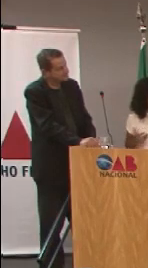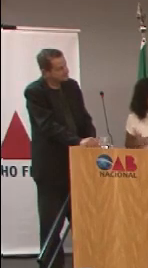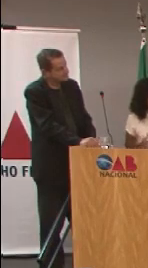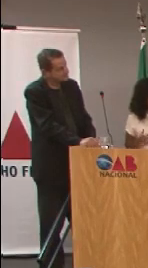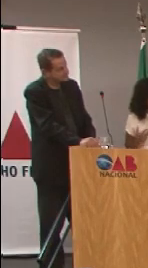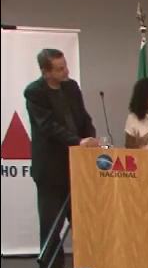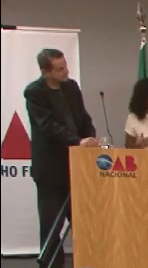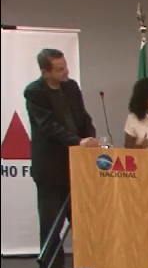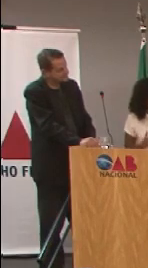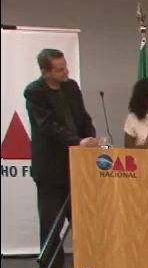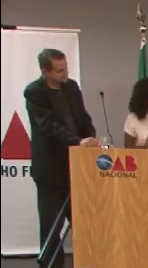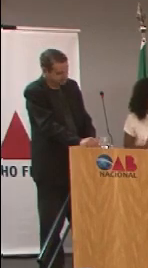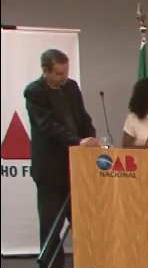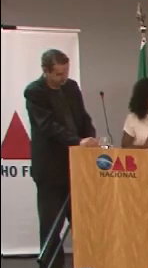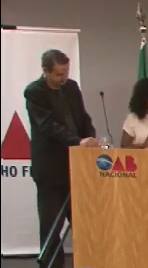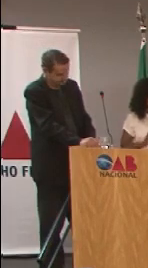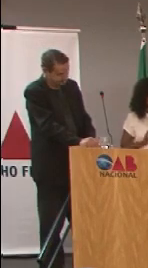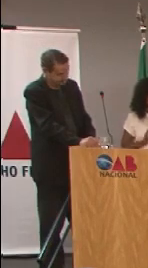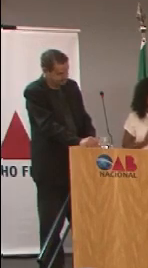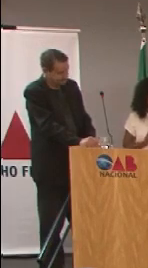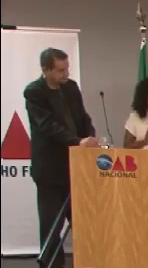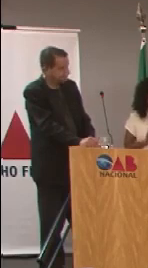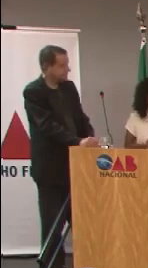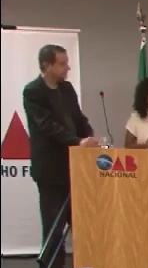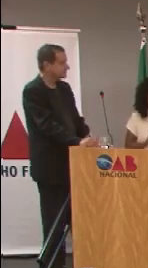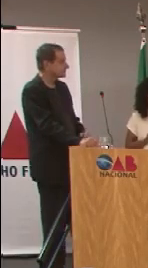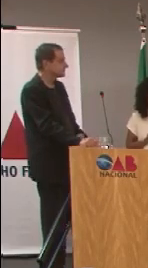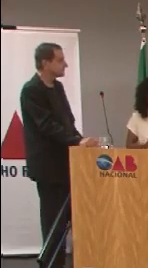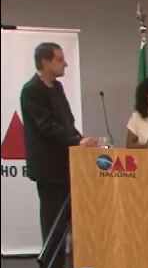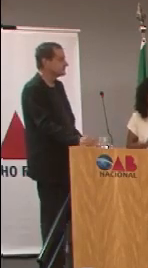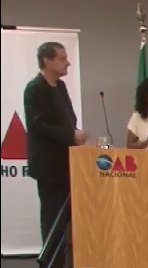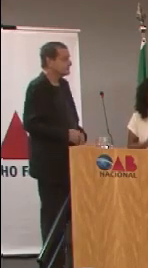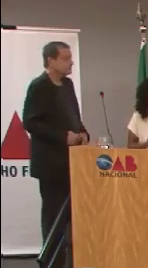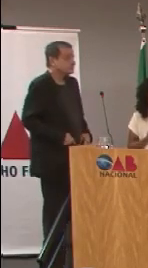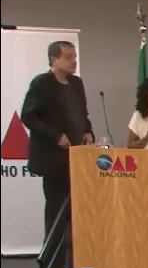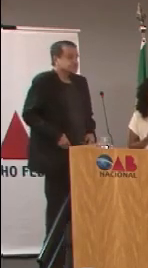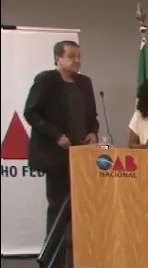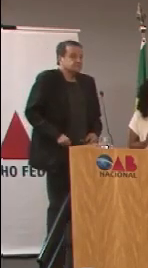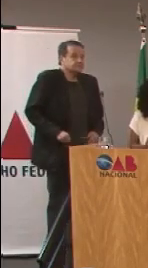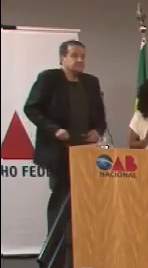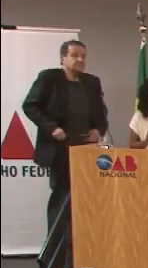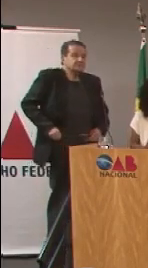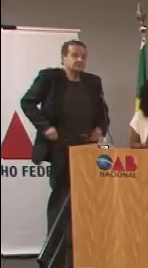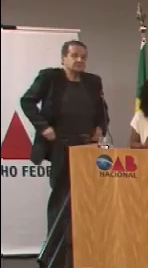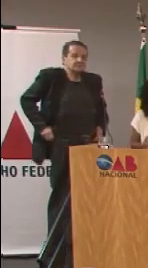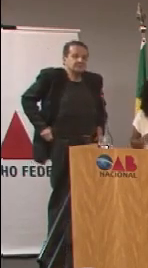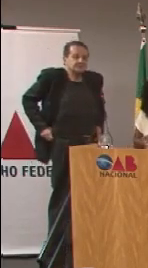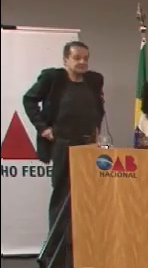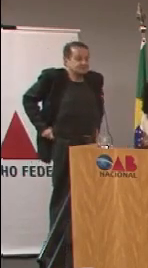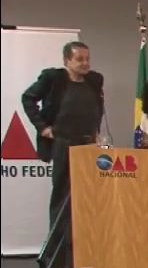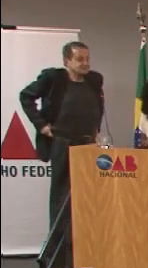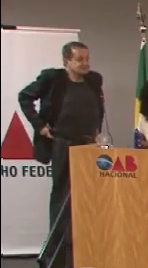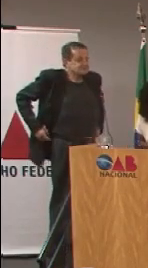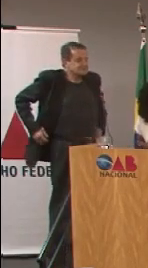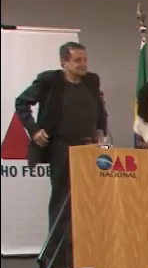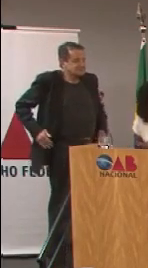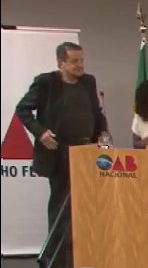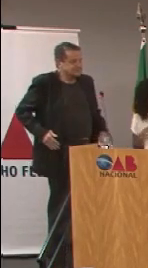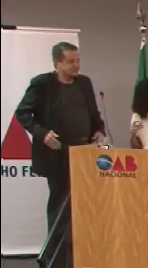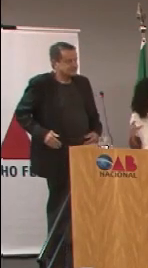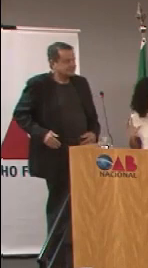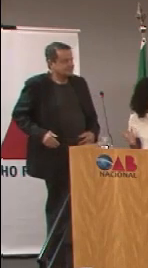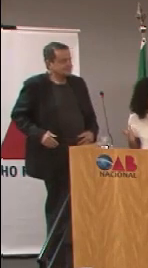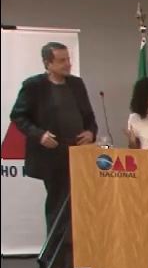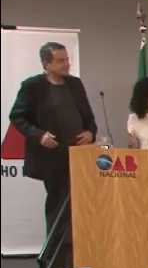Na minha declaração individual nessa mesa, eu gostaria de dizer que, presidente, o senhor não está sozinho. Muito